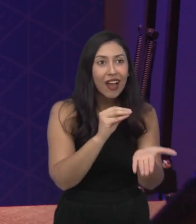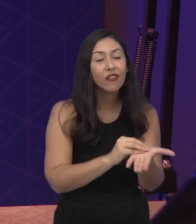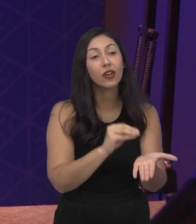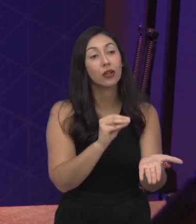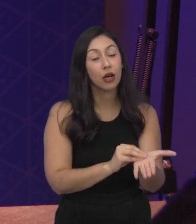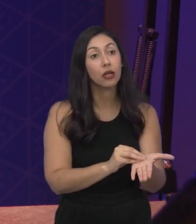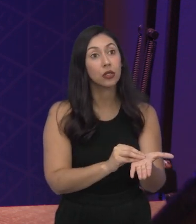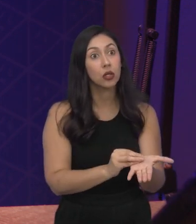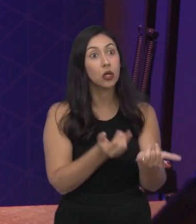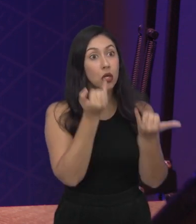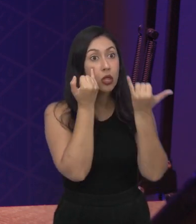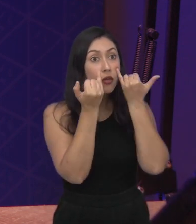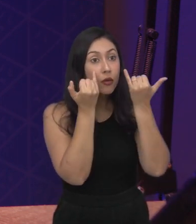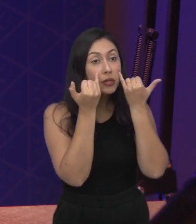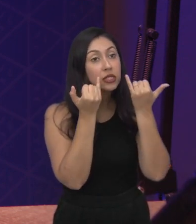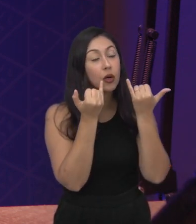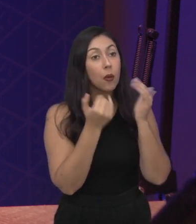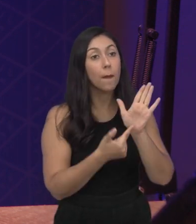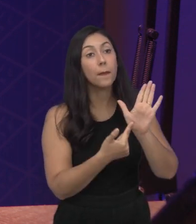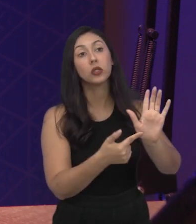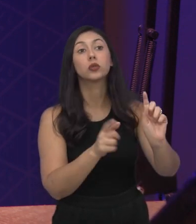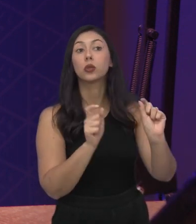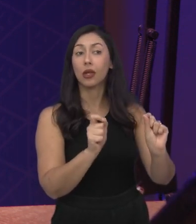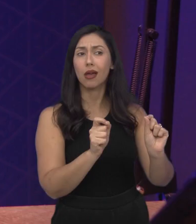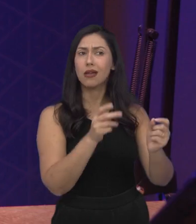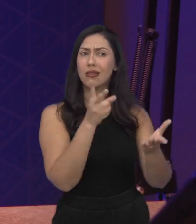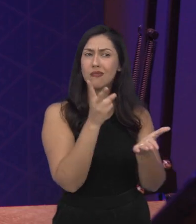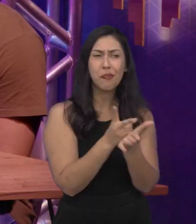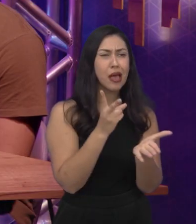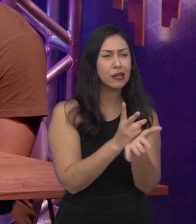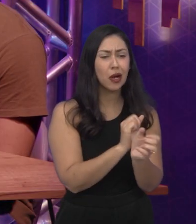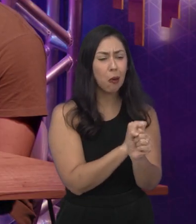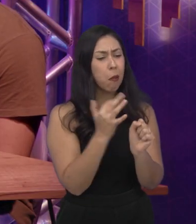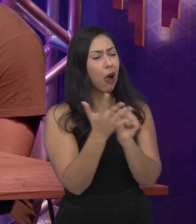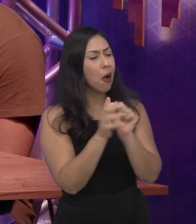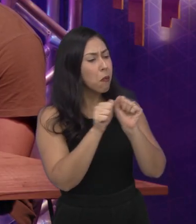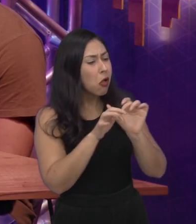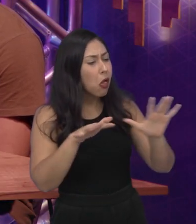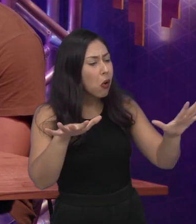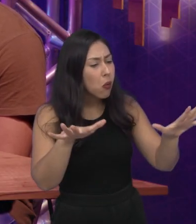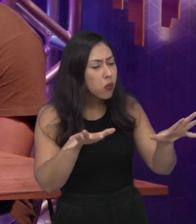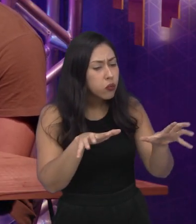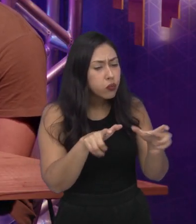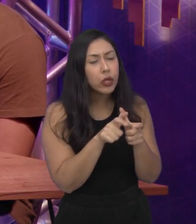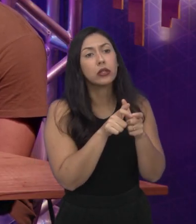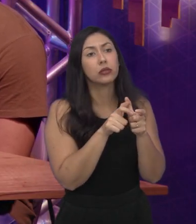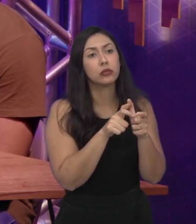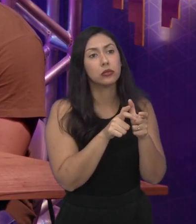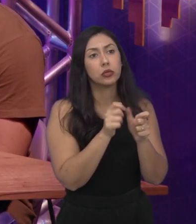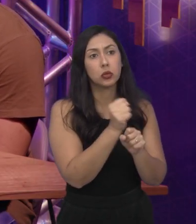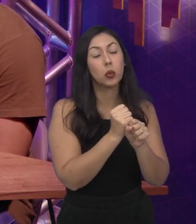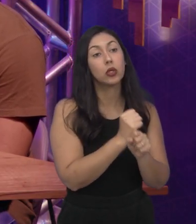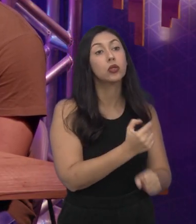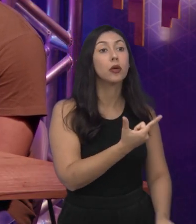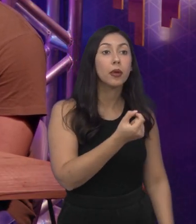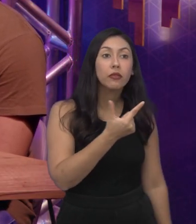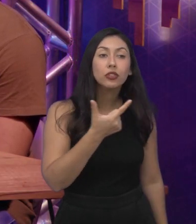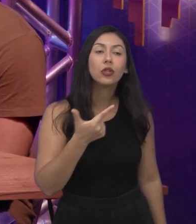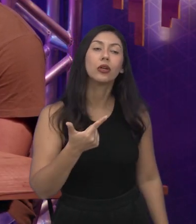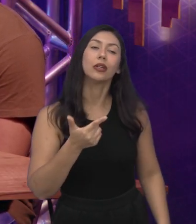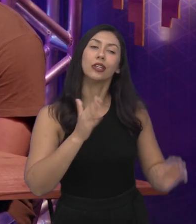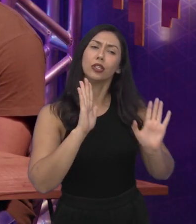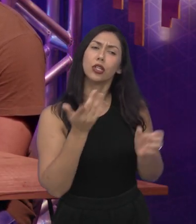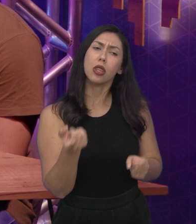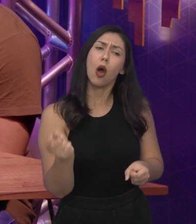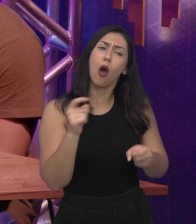gente tem aí esse dado, mesmo a pandemia já tendo passado, né? E assim, em 2022 a gente já